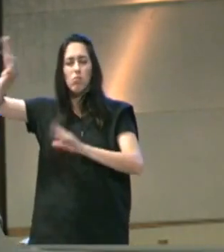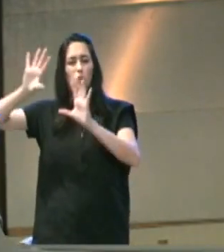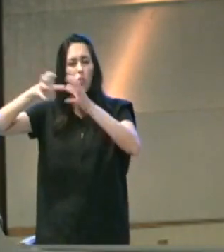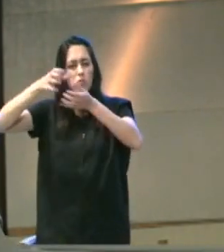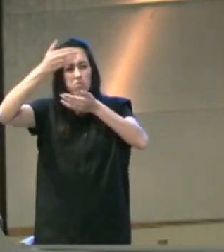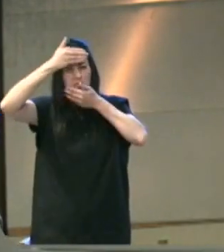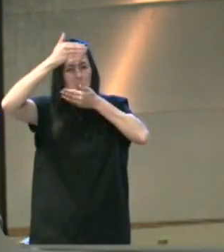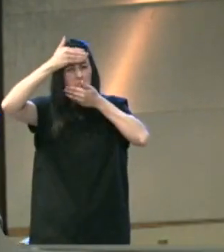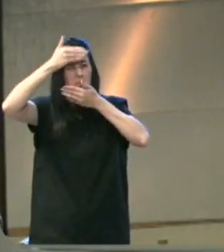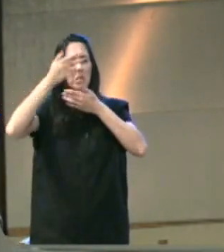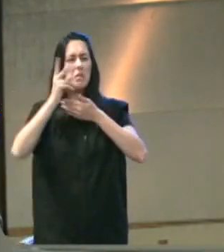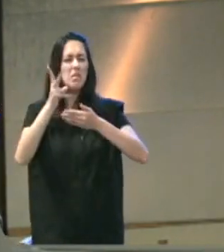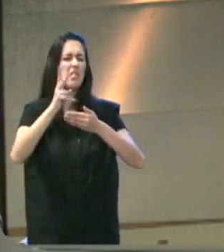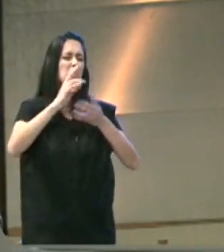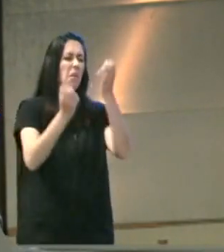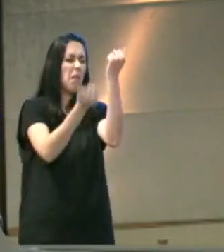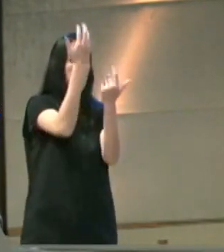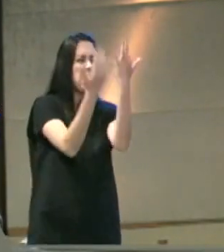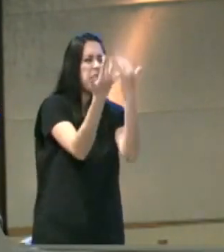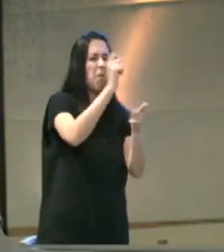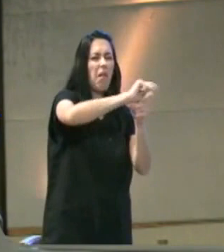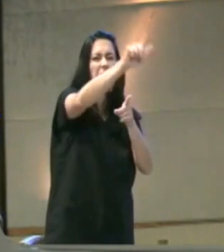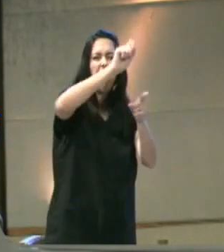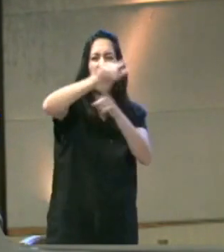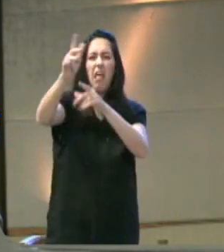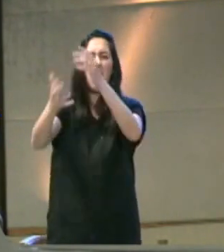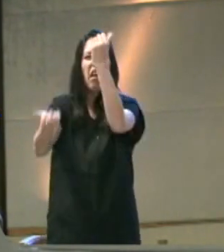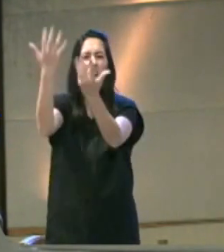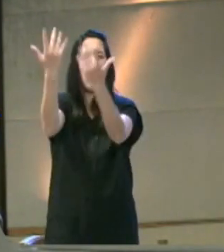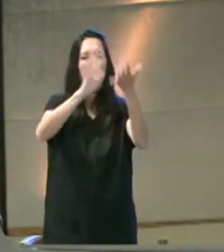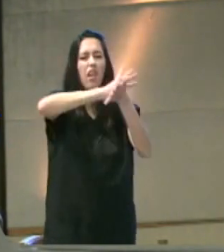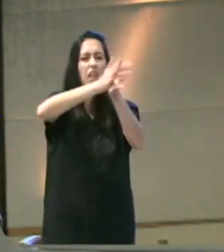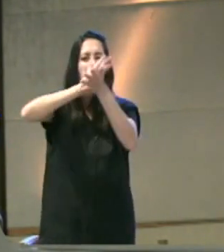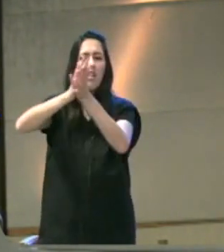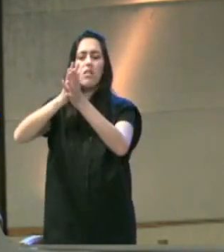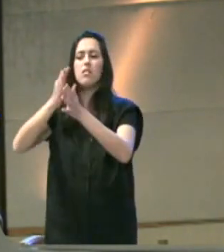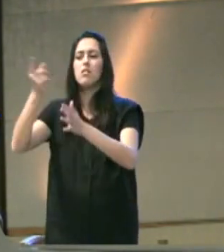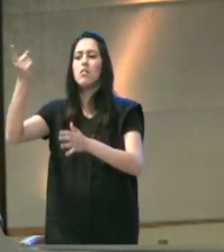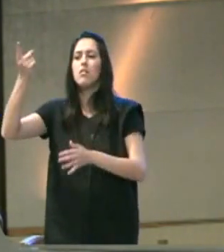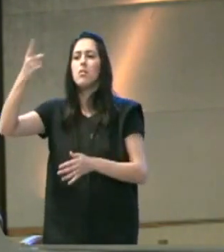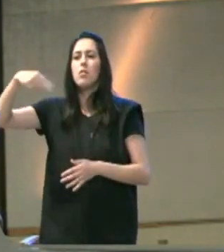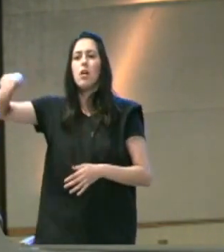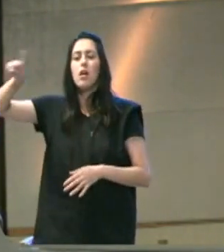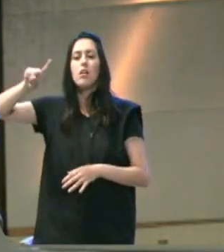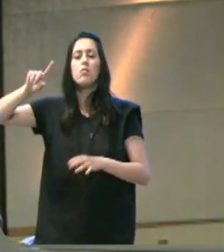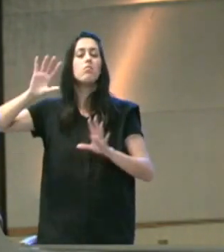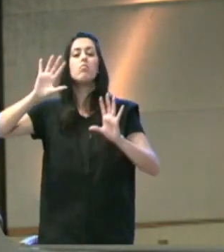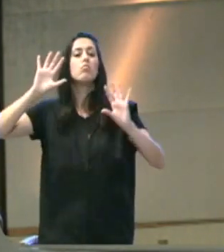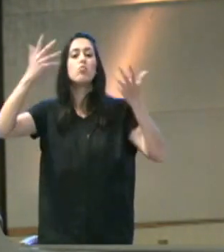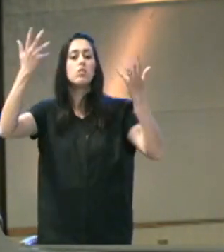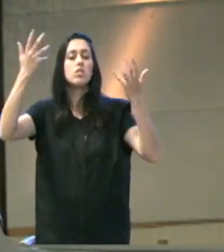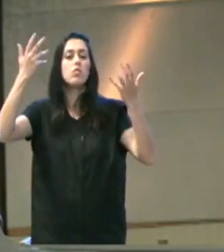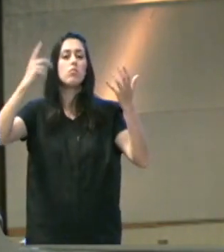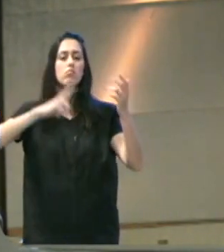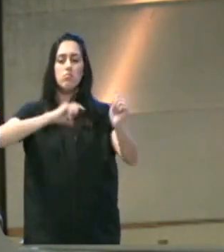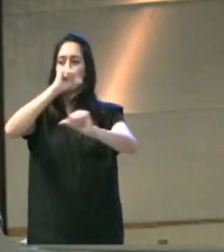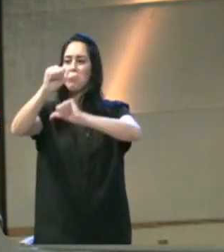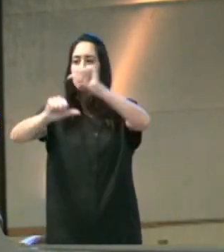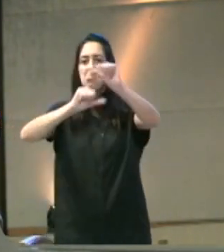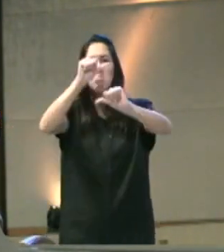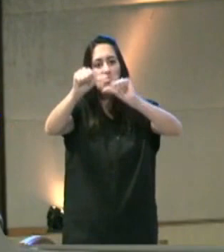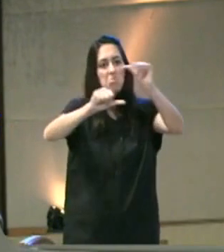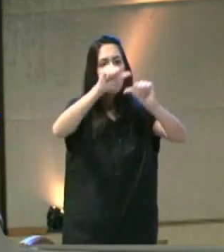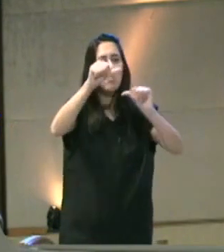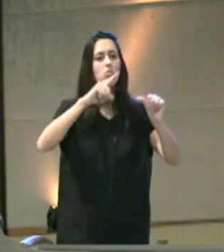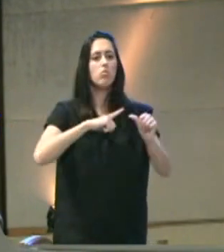igrejas, tomaram uma decisão na aldeia muçulmana. Levantaram um grande recurso e construíram um